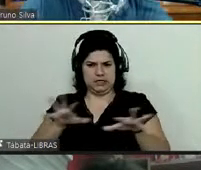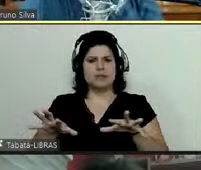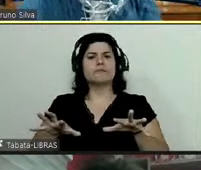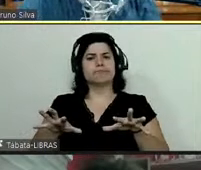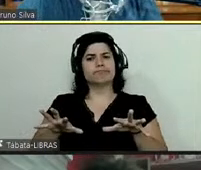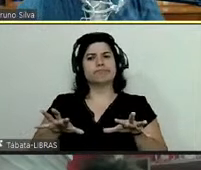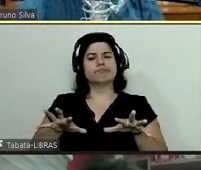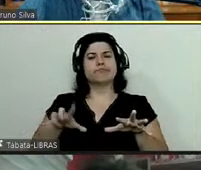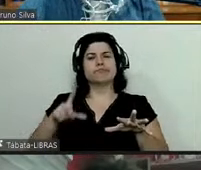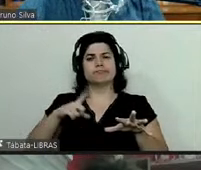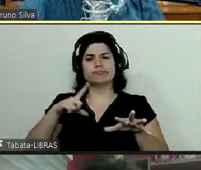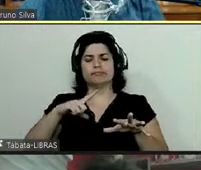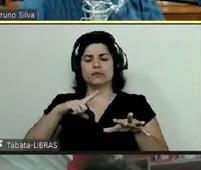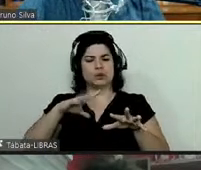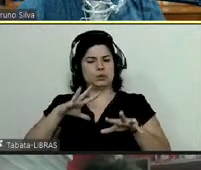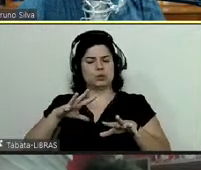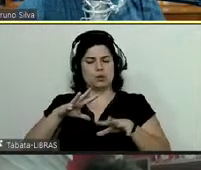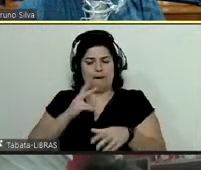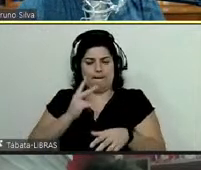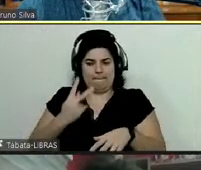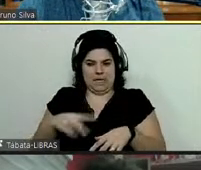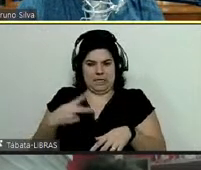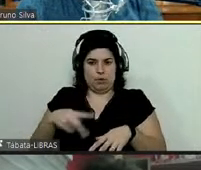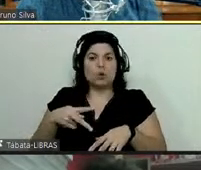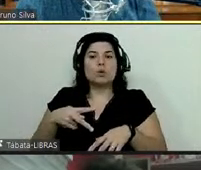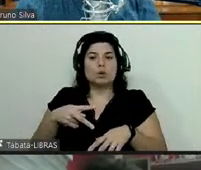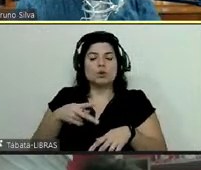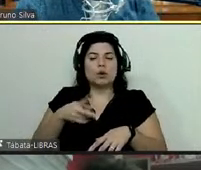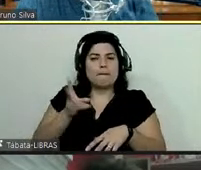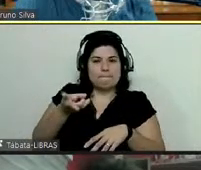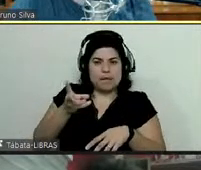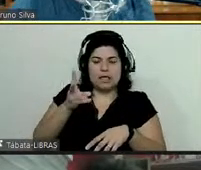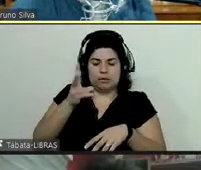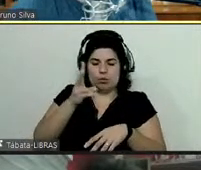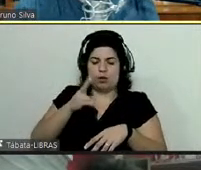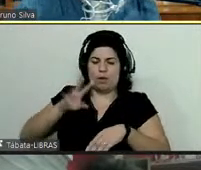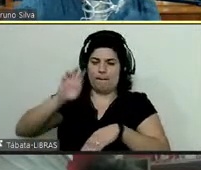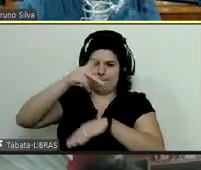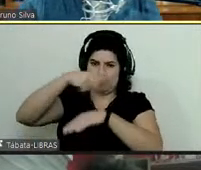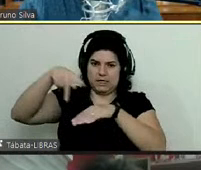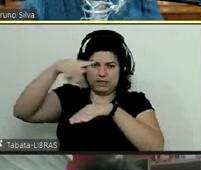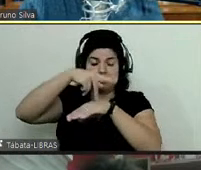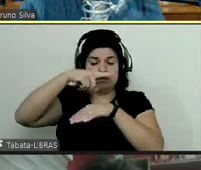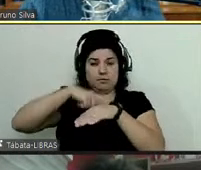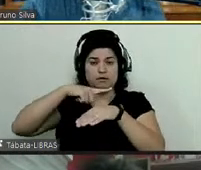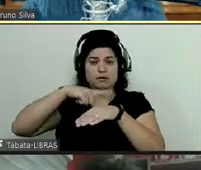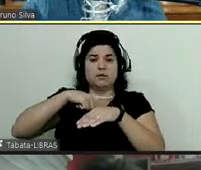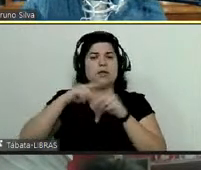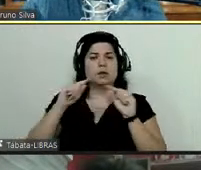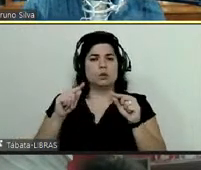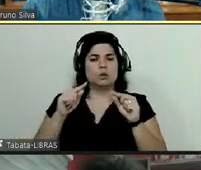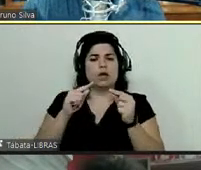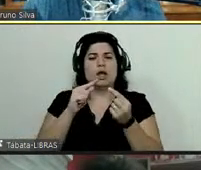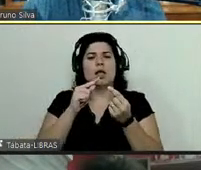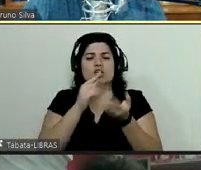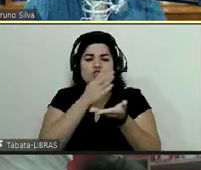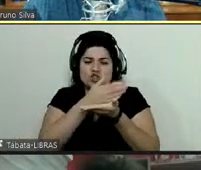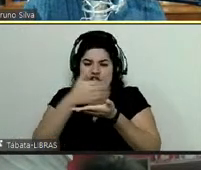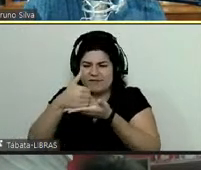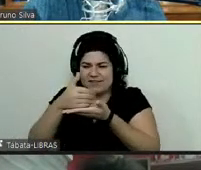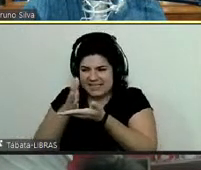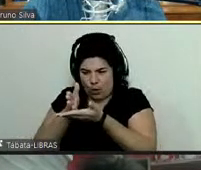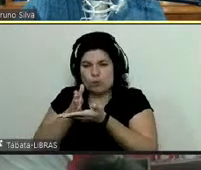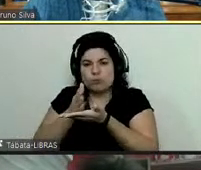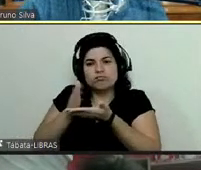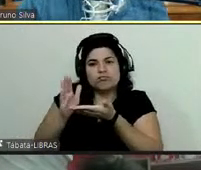diferentes porções do território Oi e aí você cria uma lógica de segmentação de divisão dessas responsabilidades